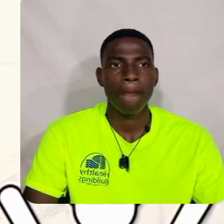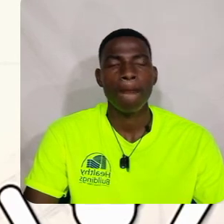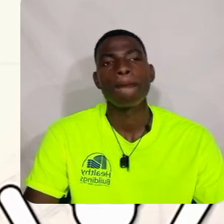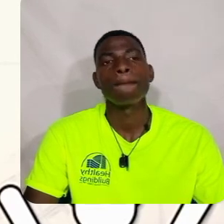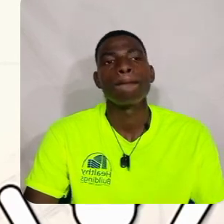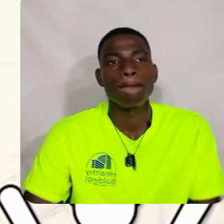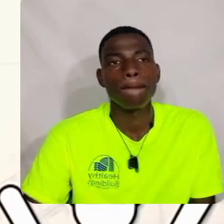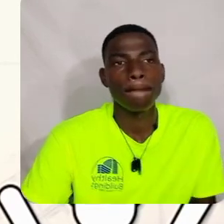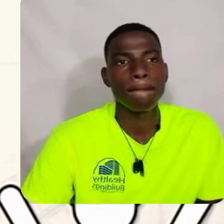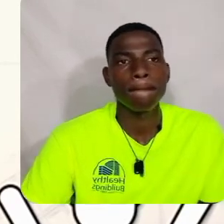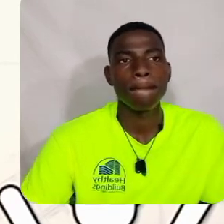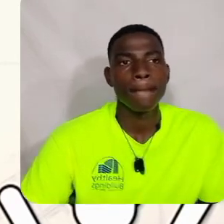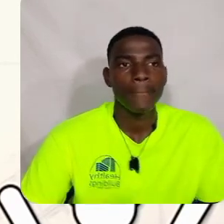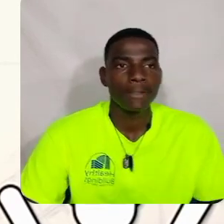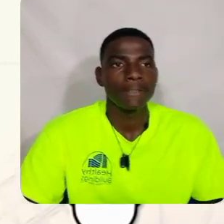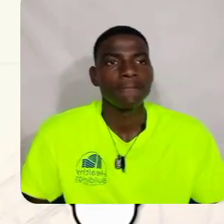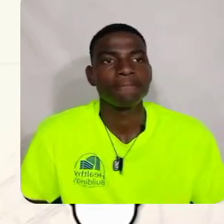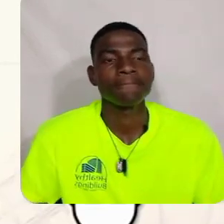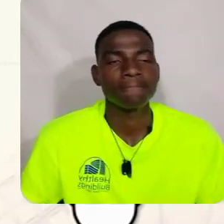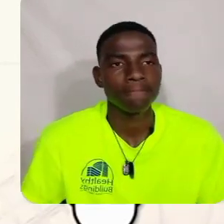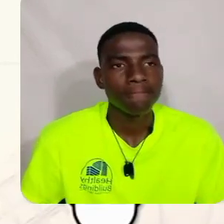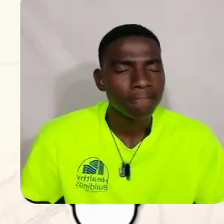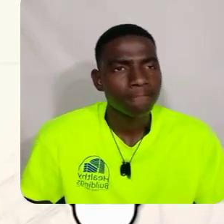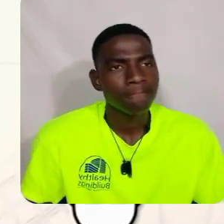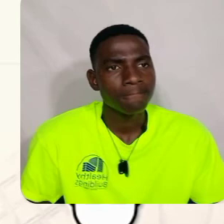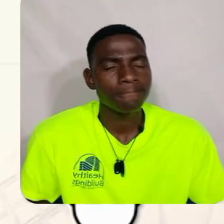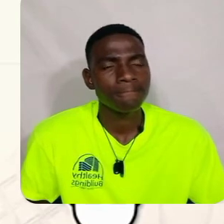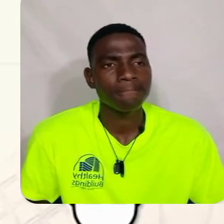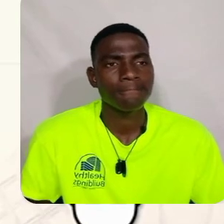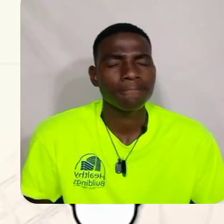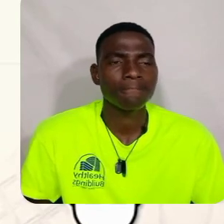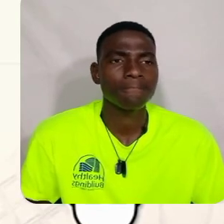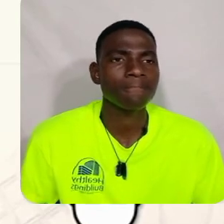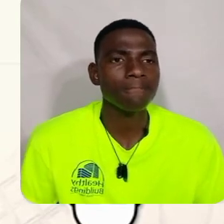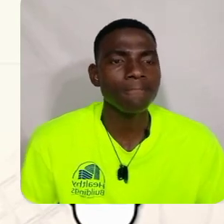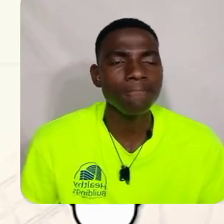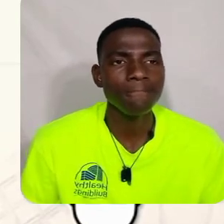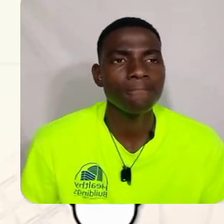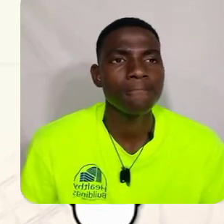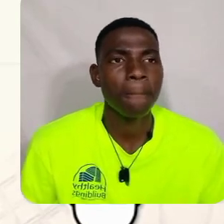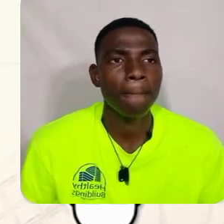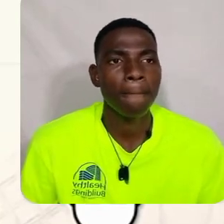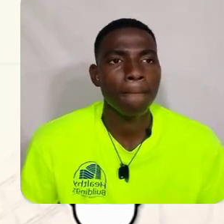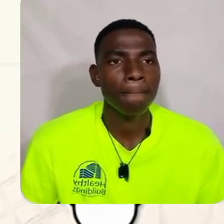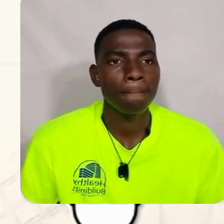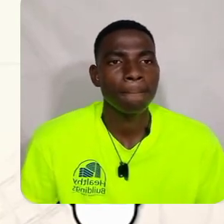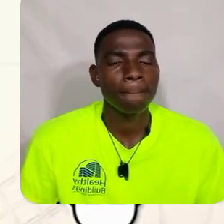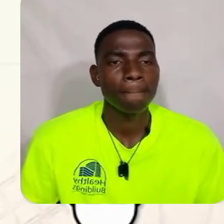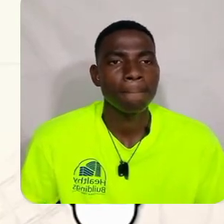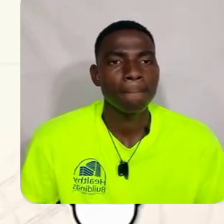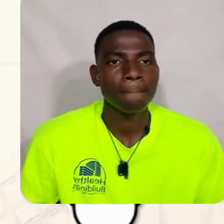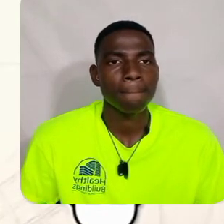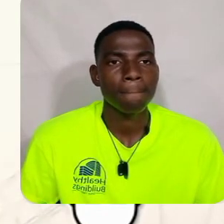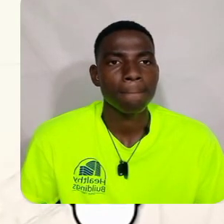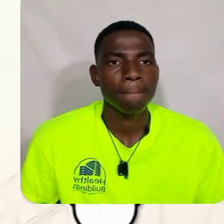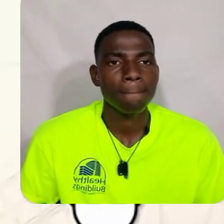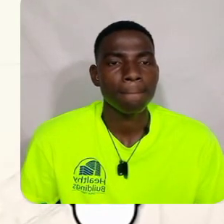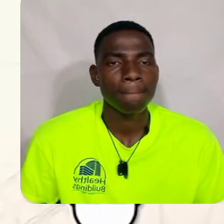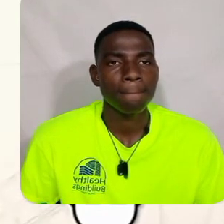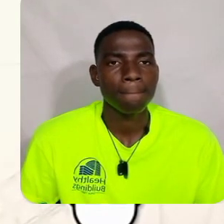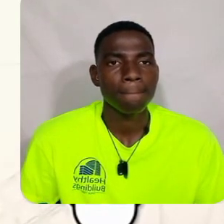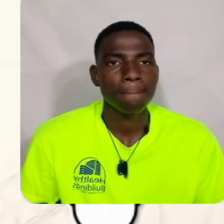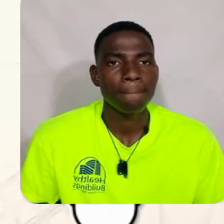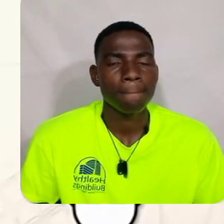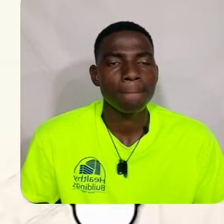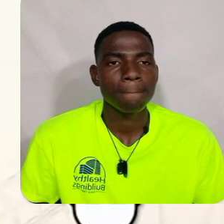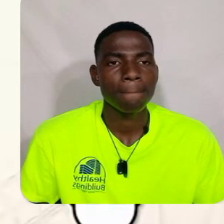essas coisas antes de votar. E é isso que eu estou fazendo aqui. A minha missão com esses vídeos é ajudar mais pessoas a saberem dessas